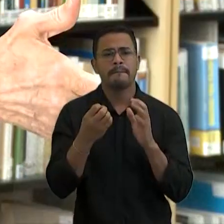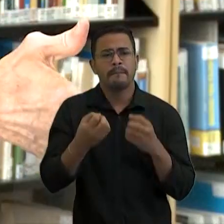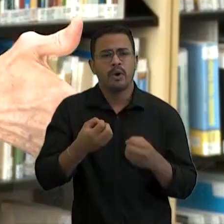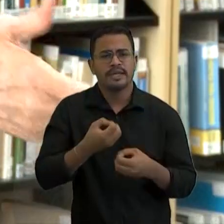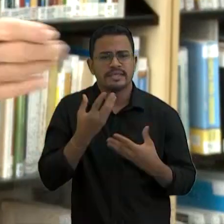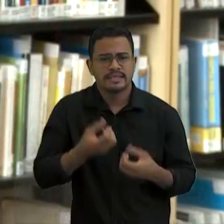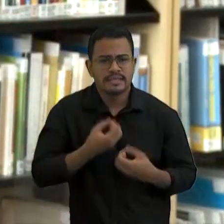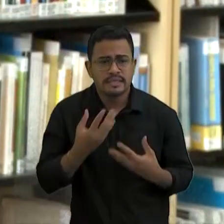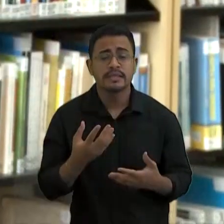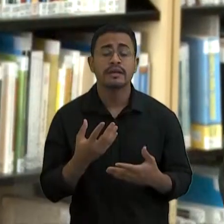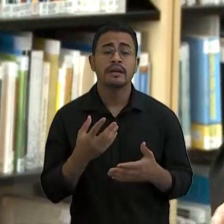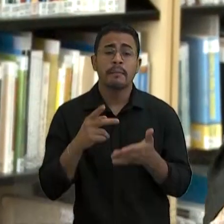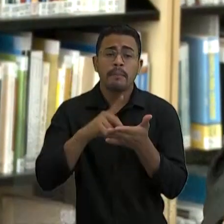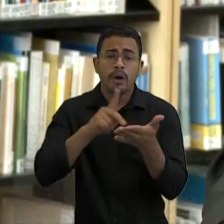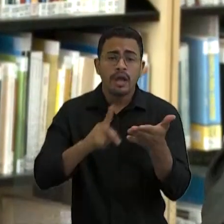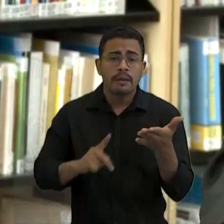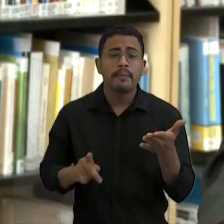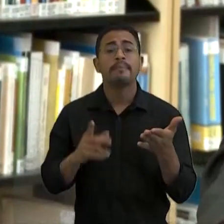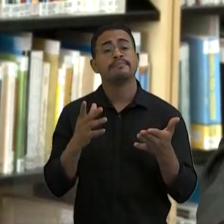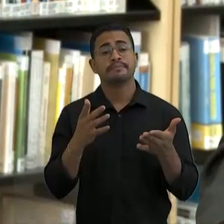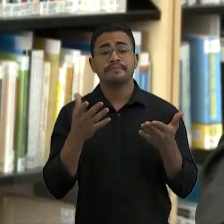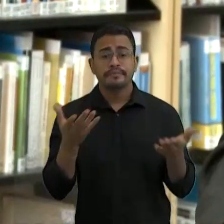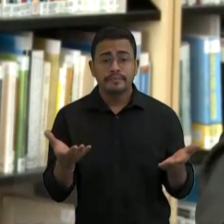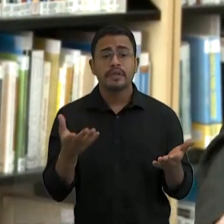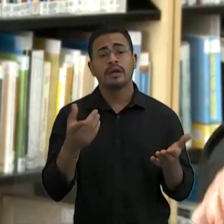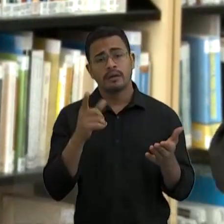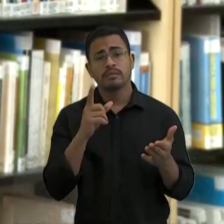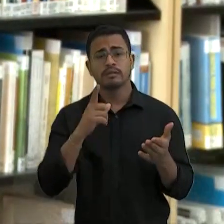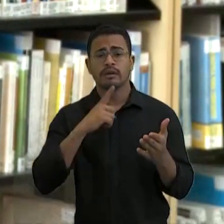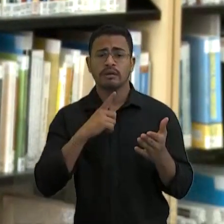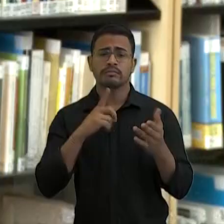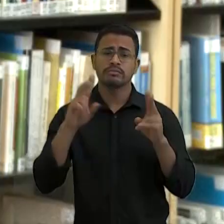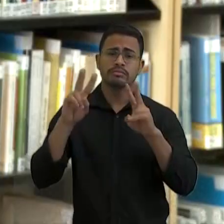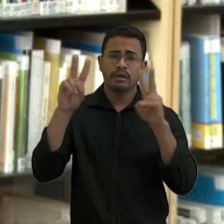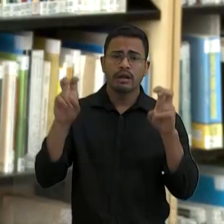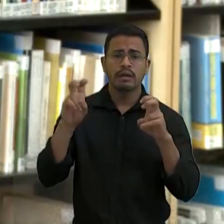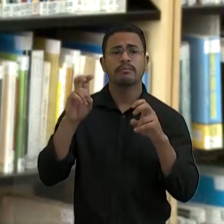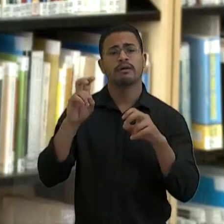recebem esse nome de Cantos do Anoitecer, né?